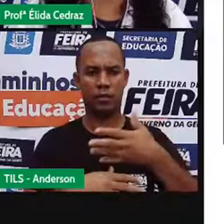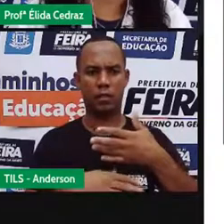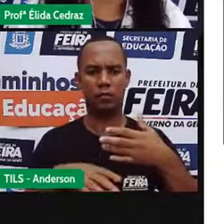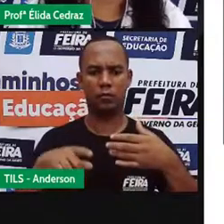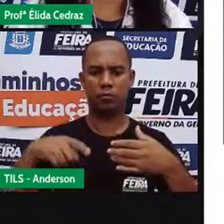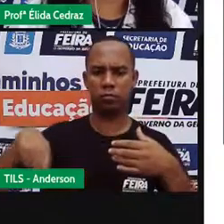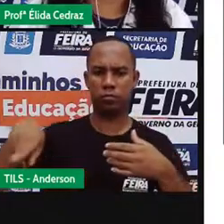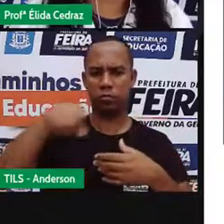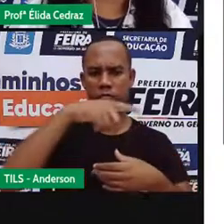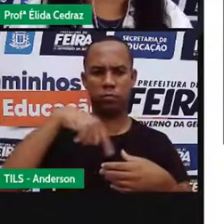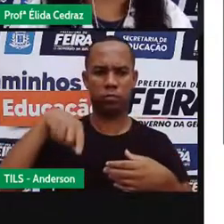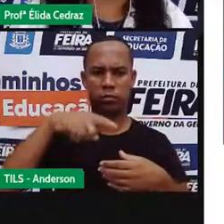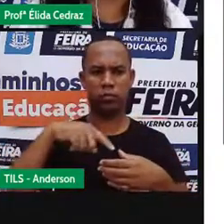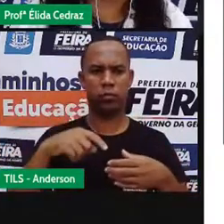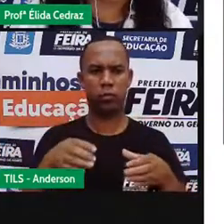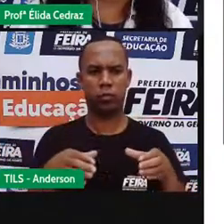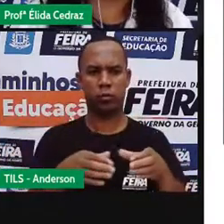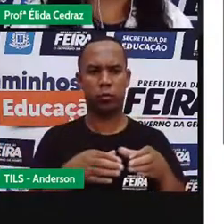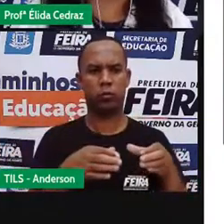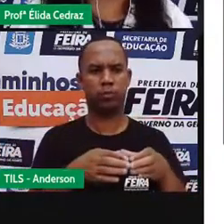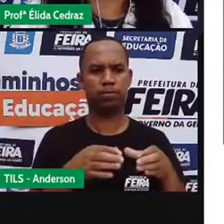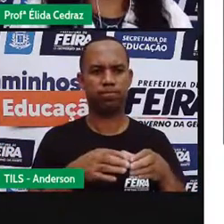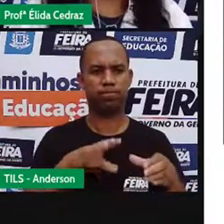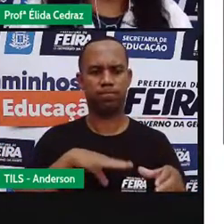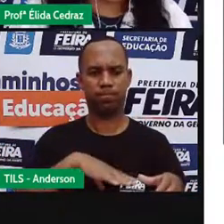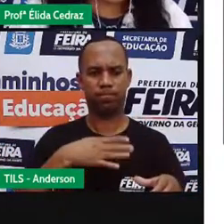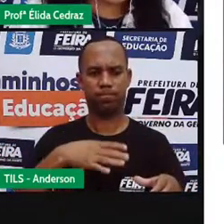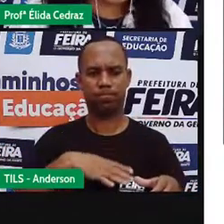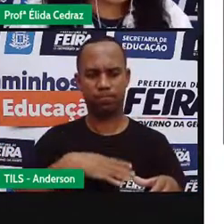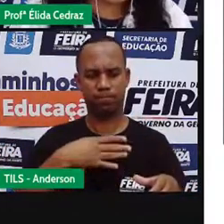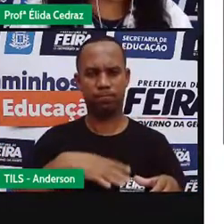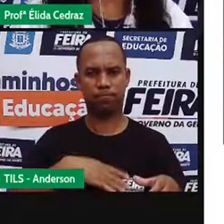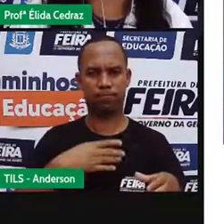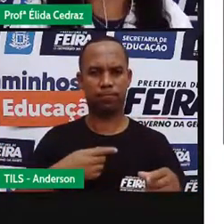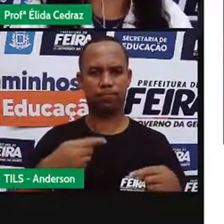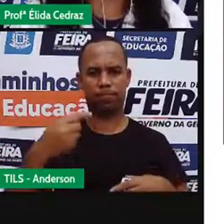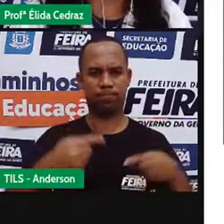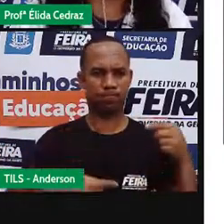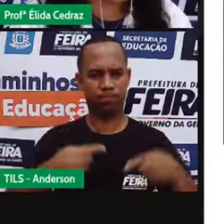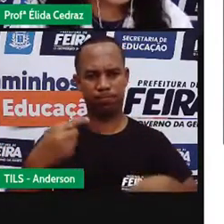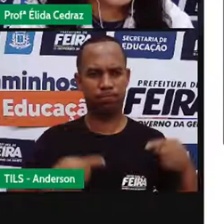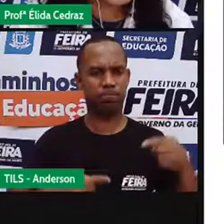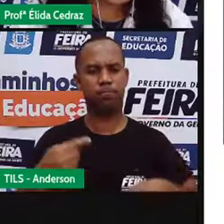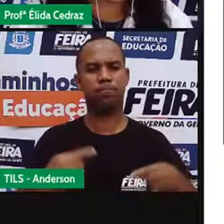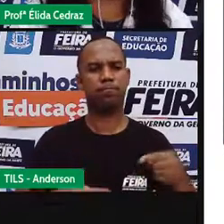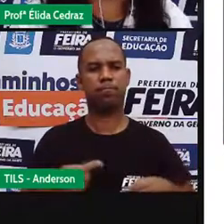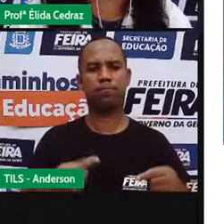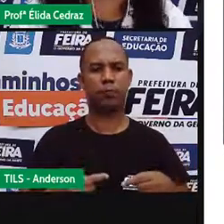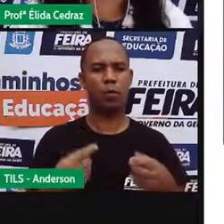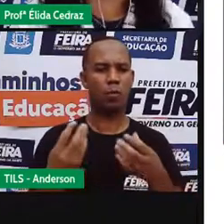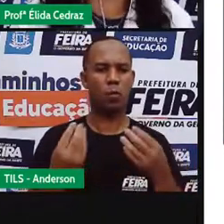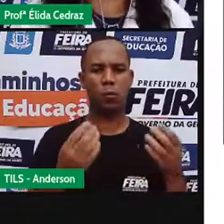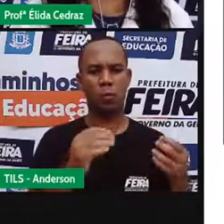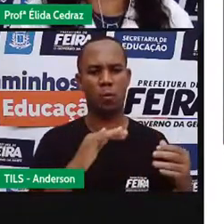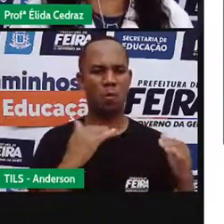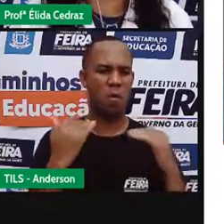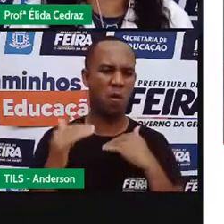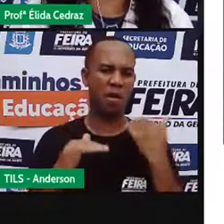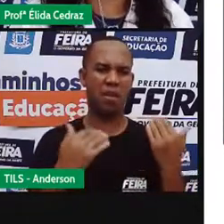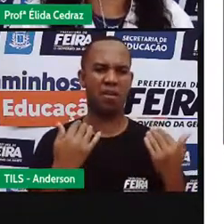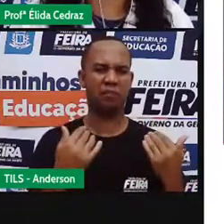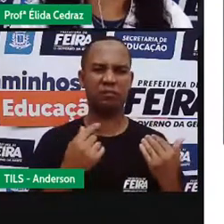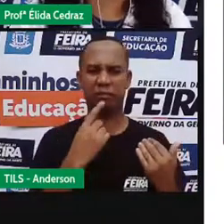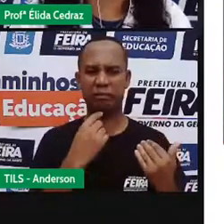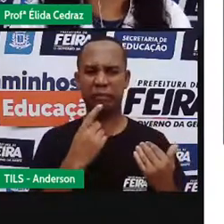Recôncavo participaram bravamente dessas lutas, que foram muito sangrentas, muitas pessoas